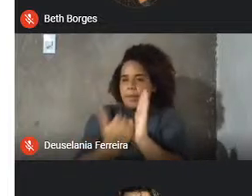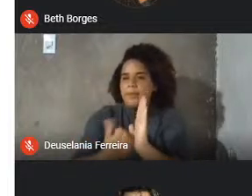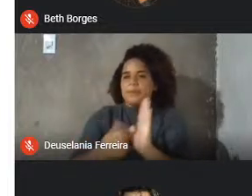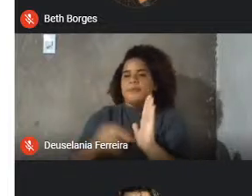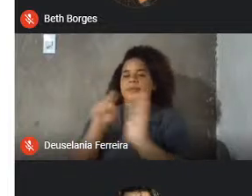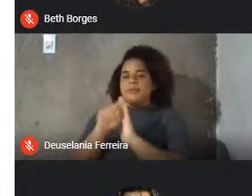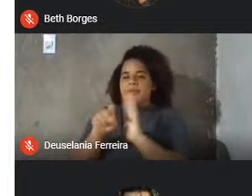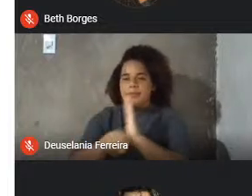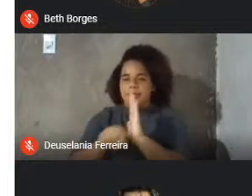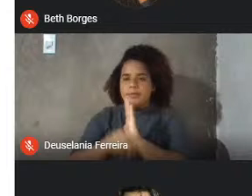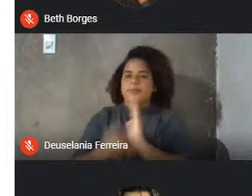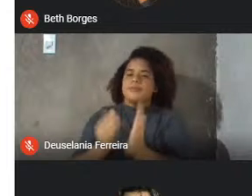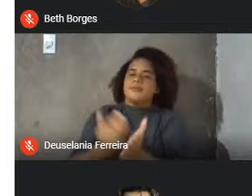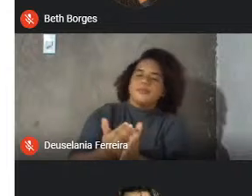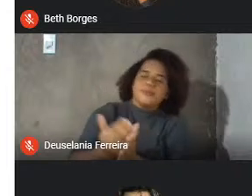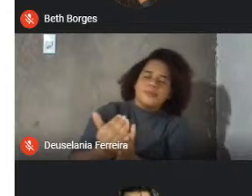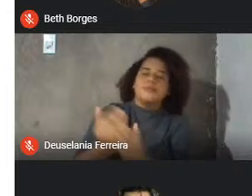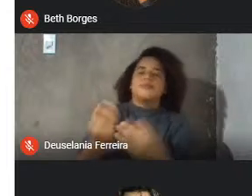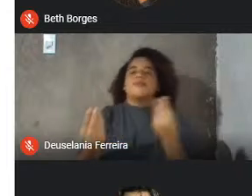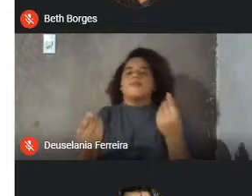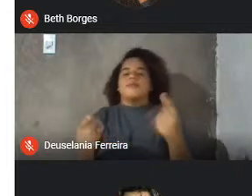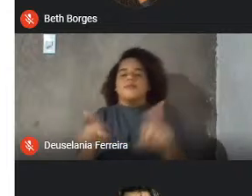esquemas iniciais,